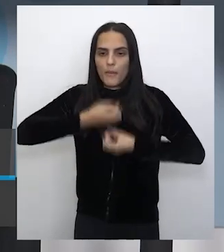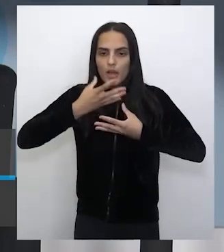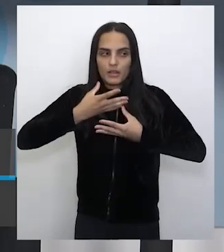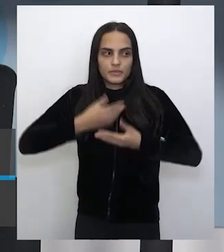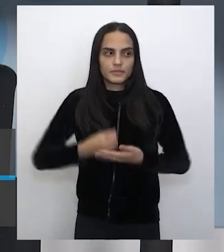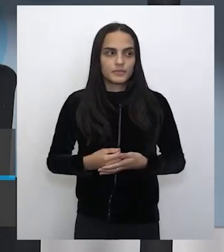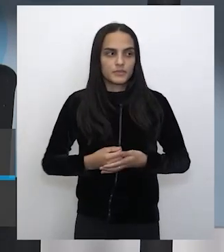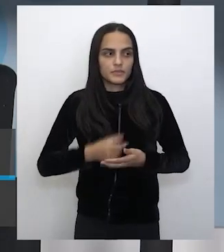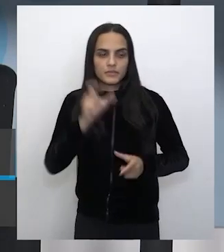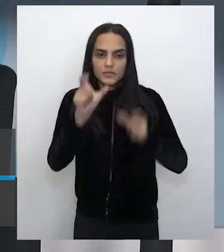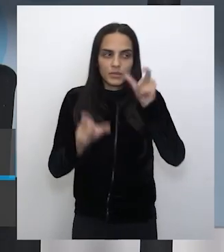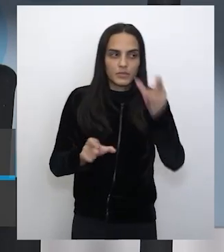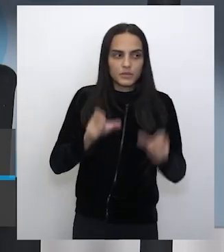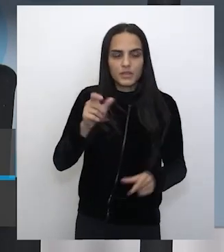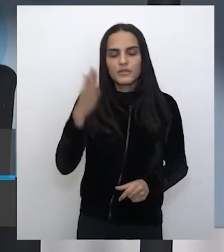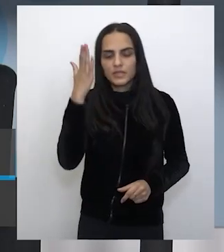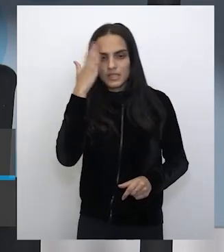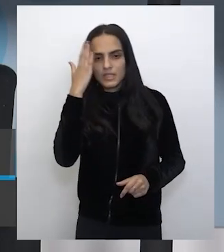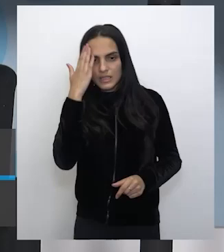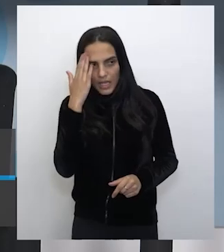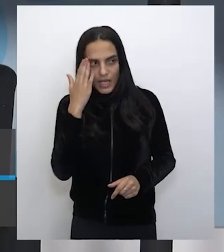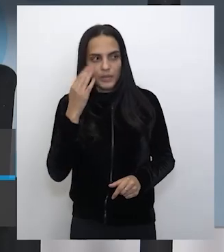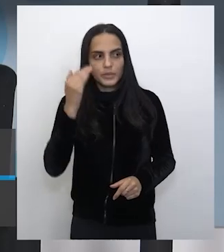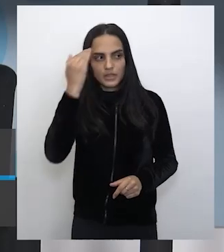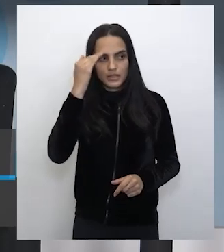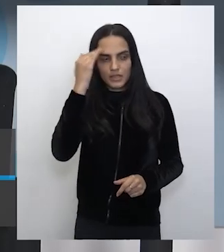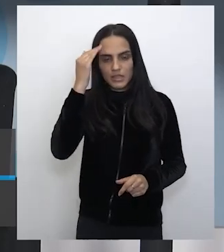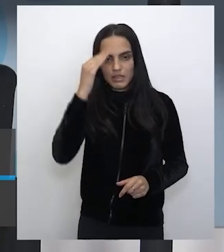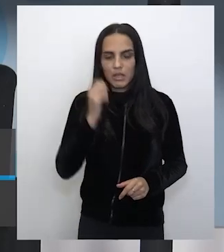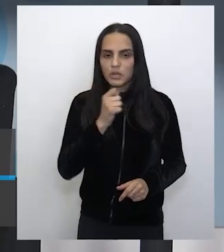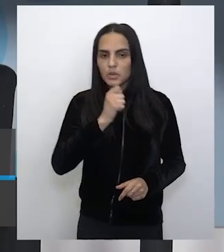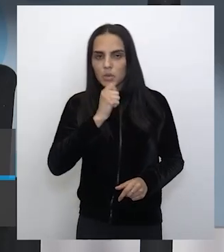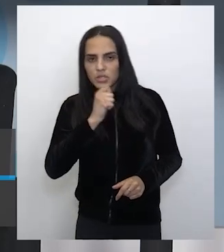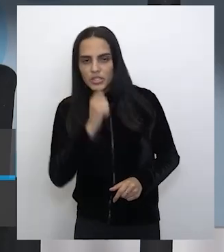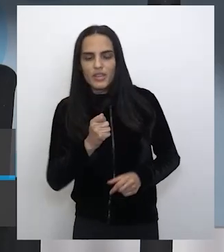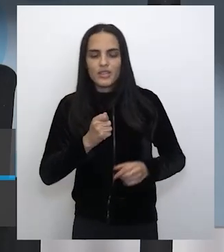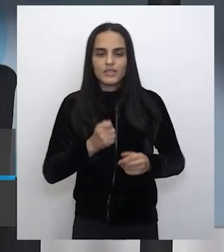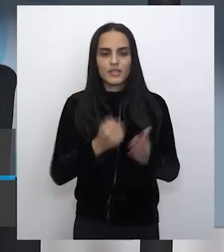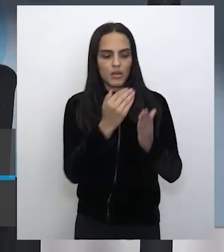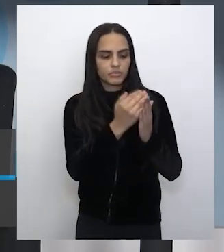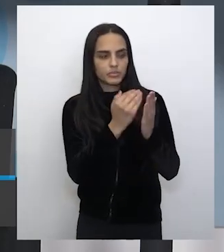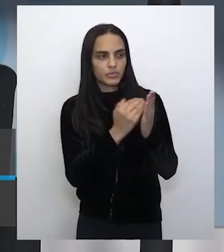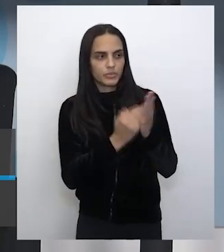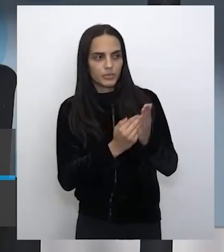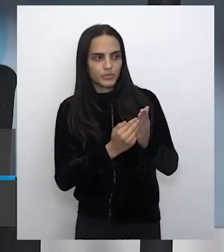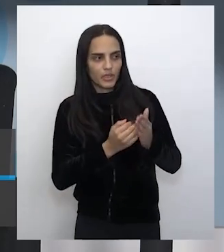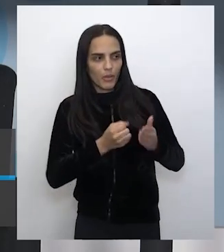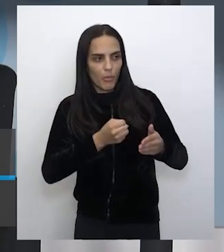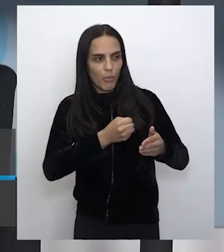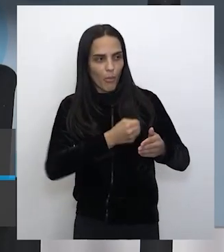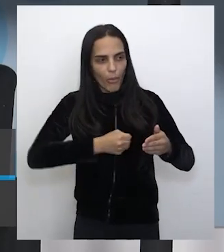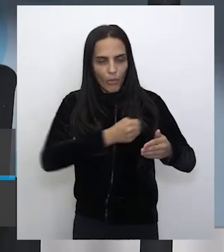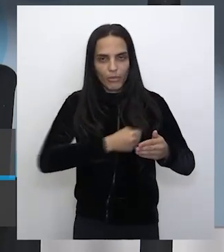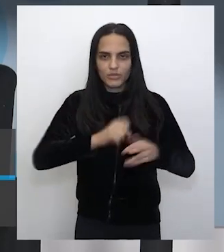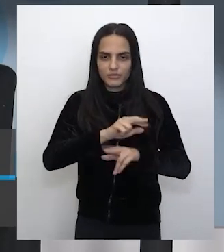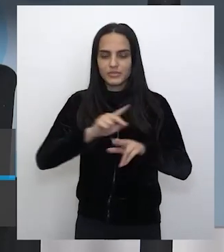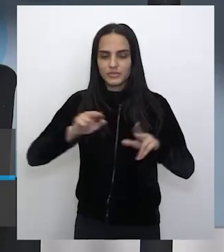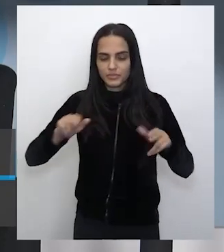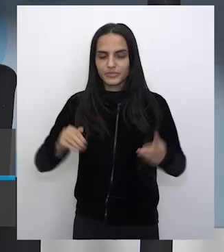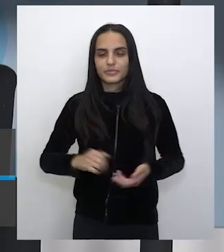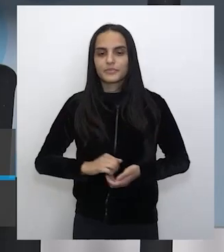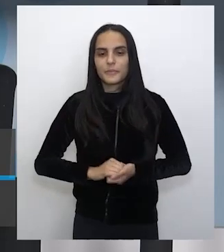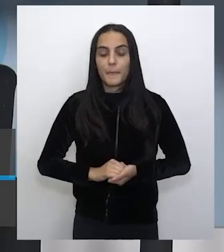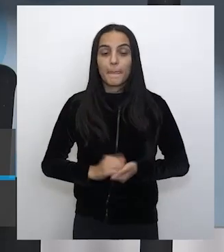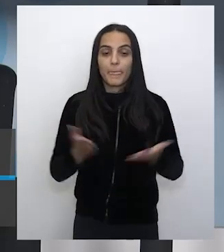notícia, o que é uma receita de bolo, né? Então, são gêneros diferentes. E hoje, a gente vai trabalhar com